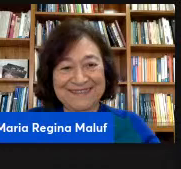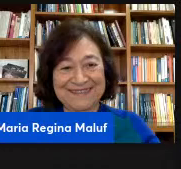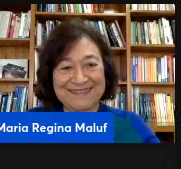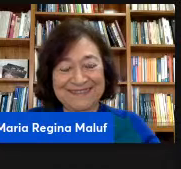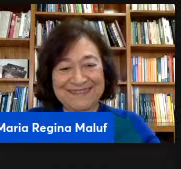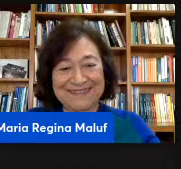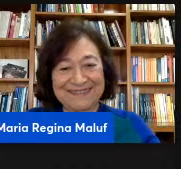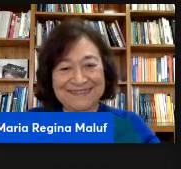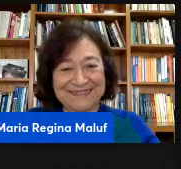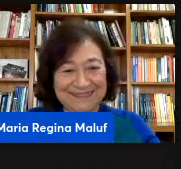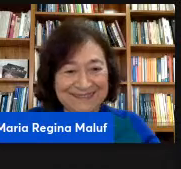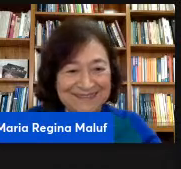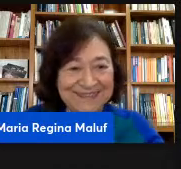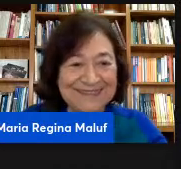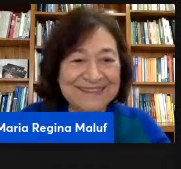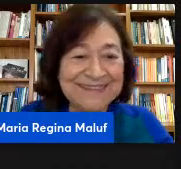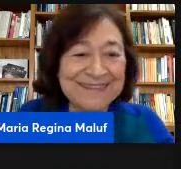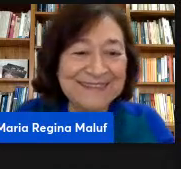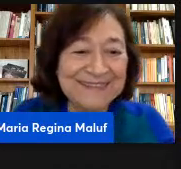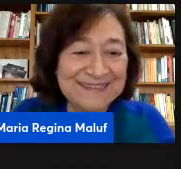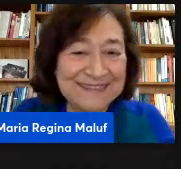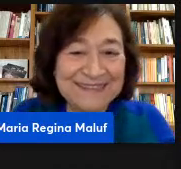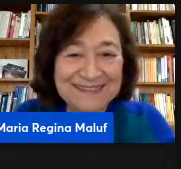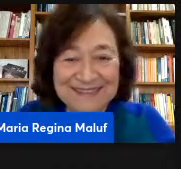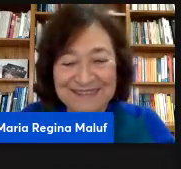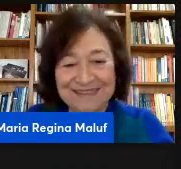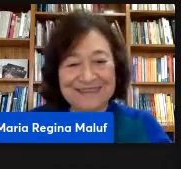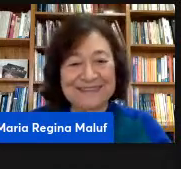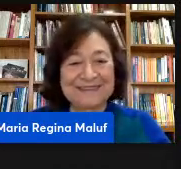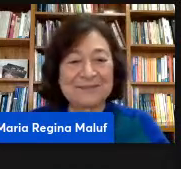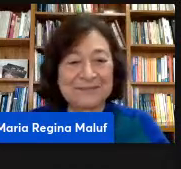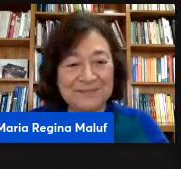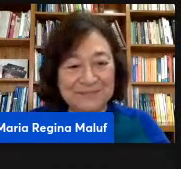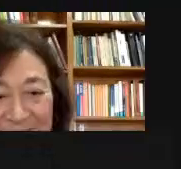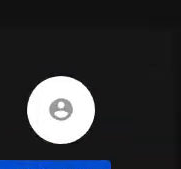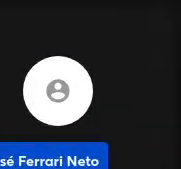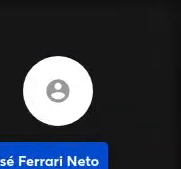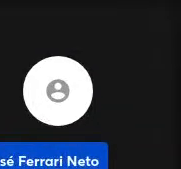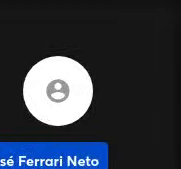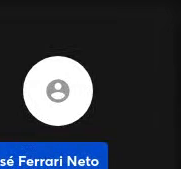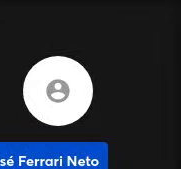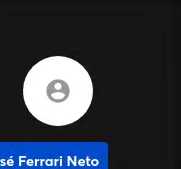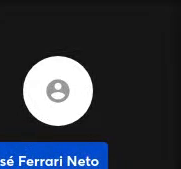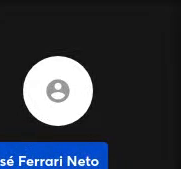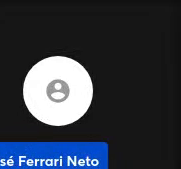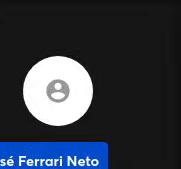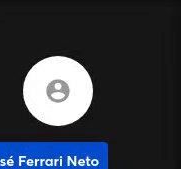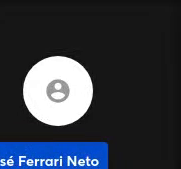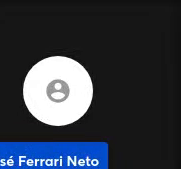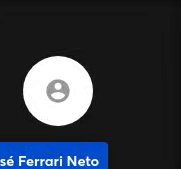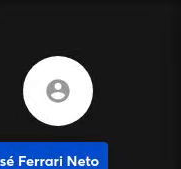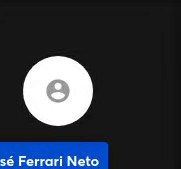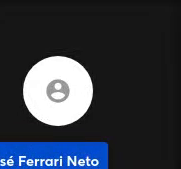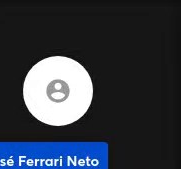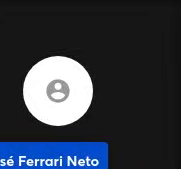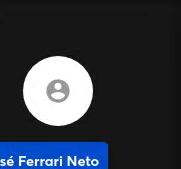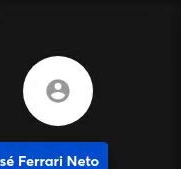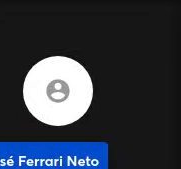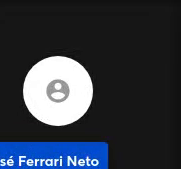Tu estás com o fechado o microfone? O microfone está